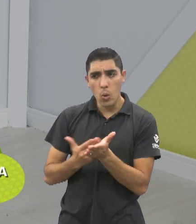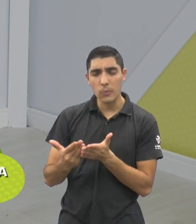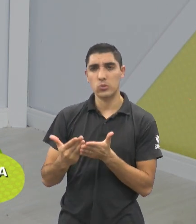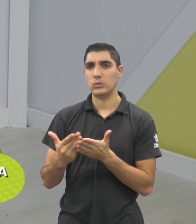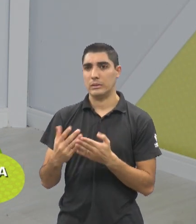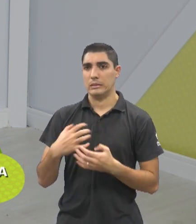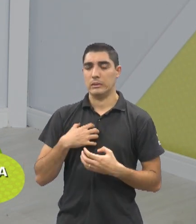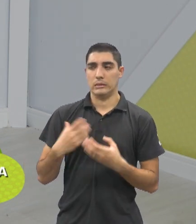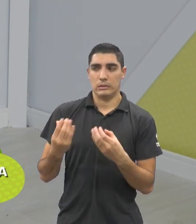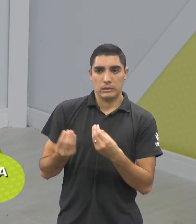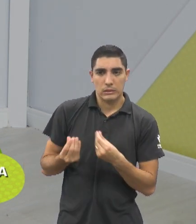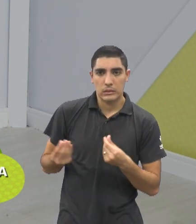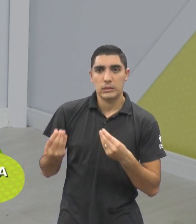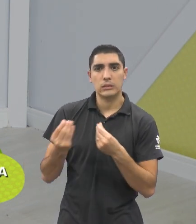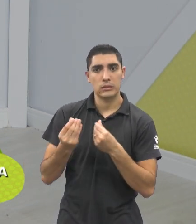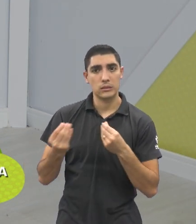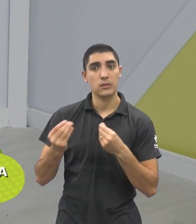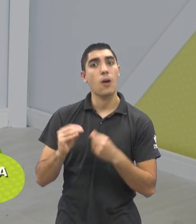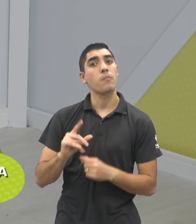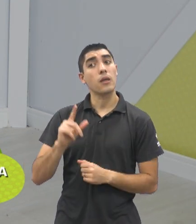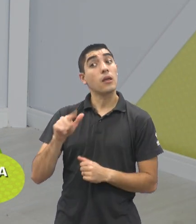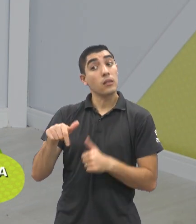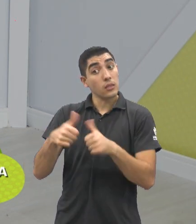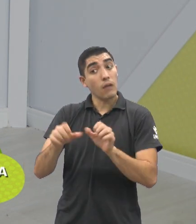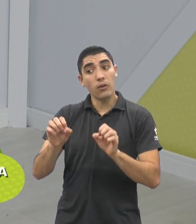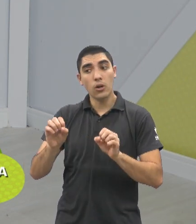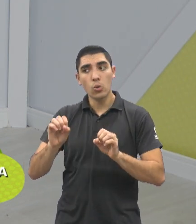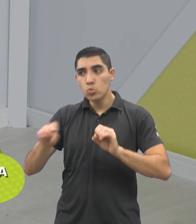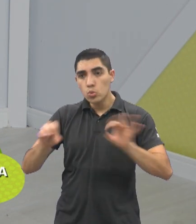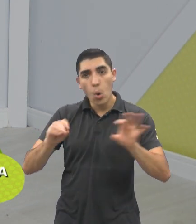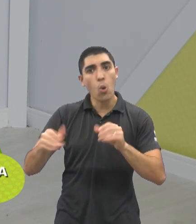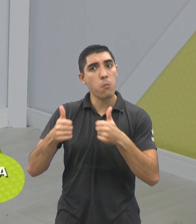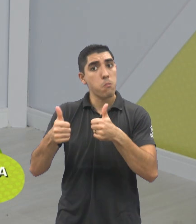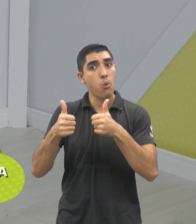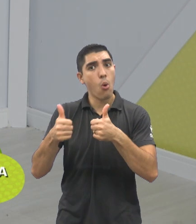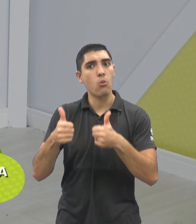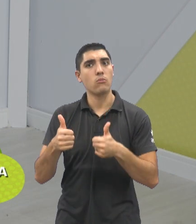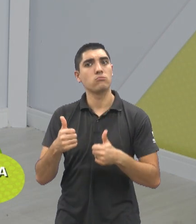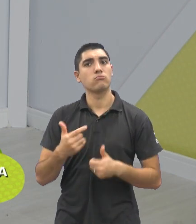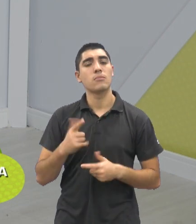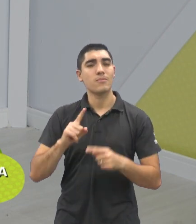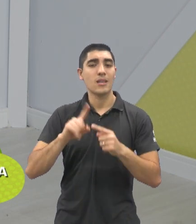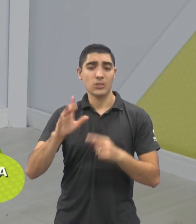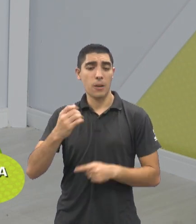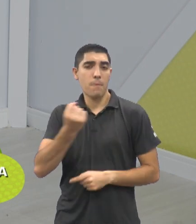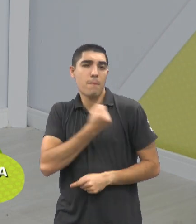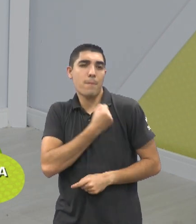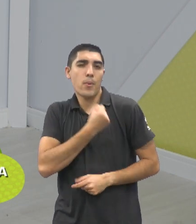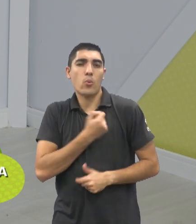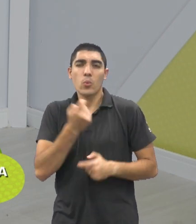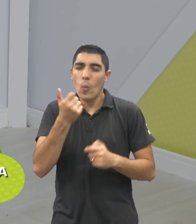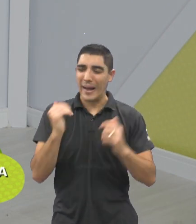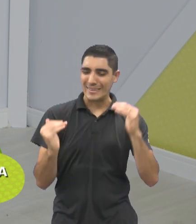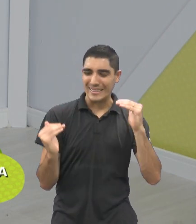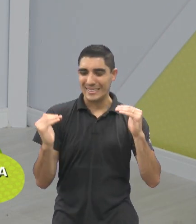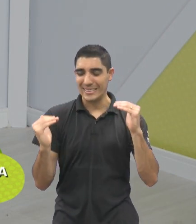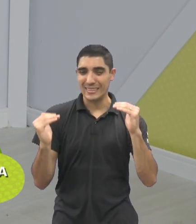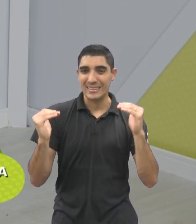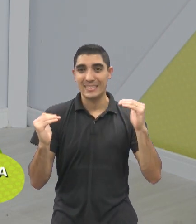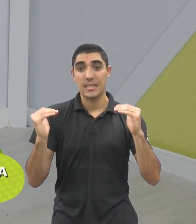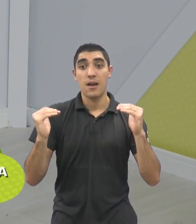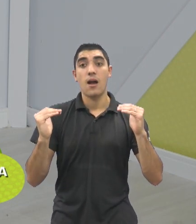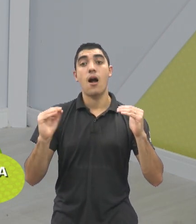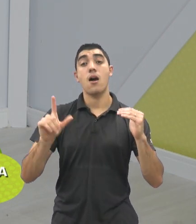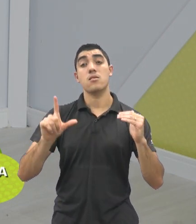São José, que até fez boas apresentações, perdeu jogos ali com placares muito próximos, mas